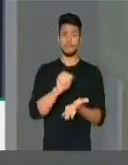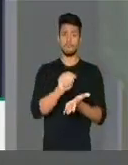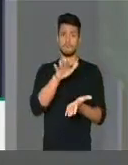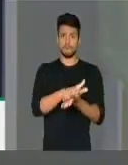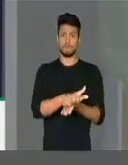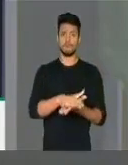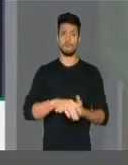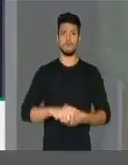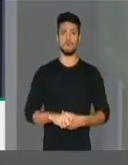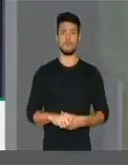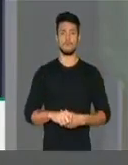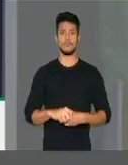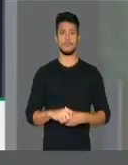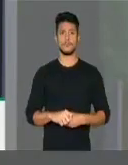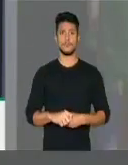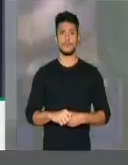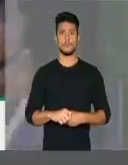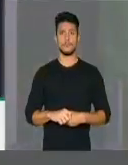registrados.